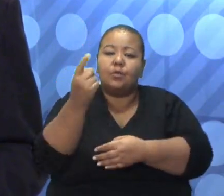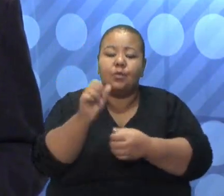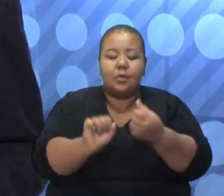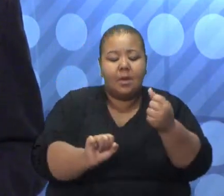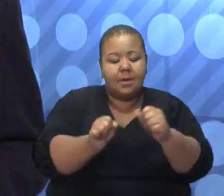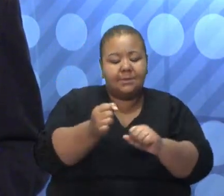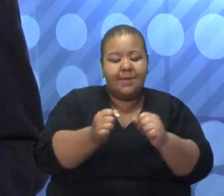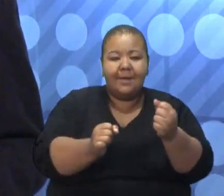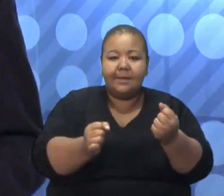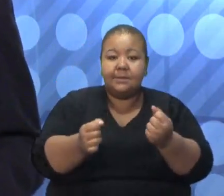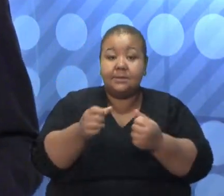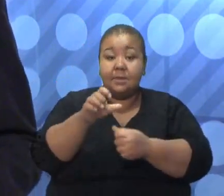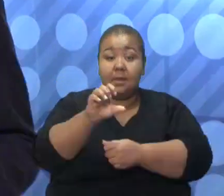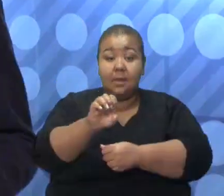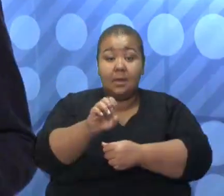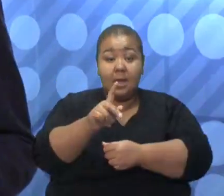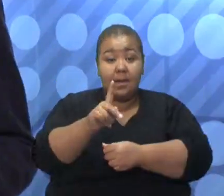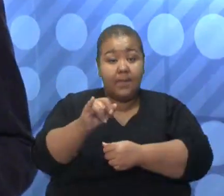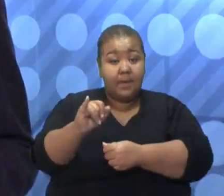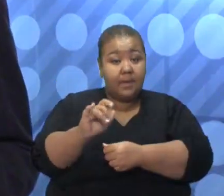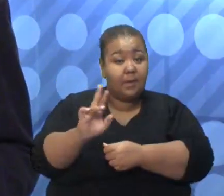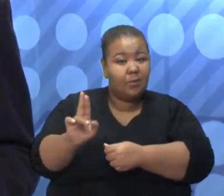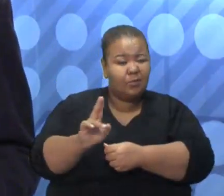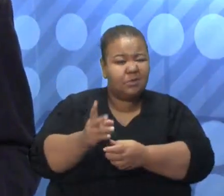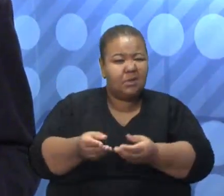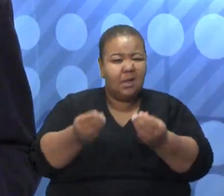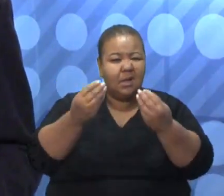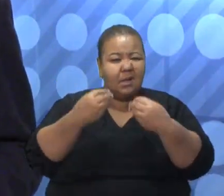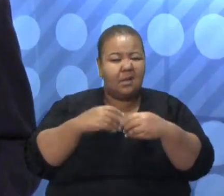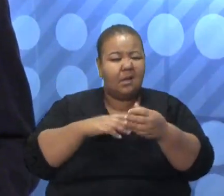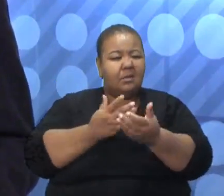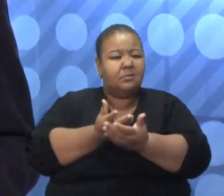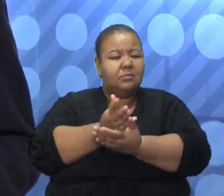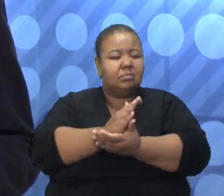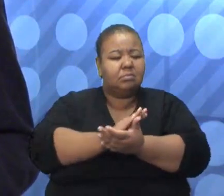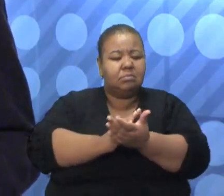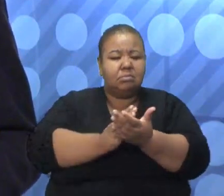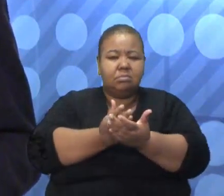Os EPIs que eles estão usando, causa algum desconforto, causa algum dano?